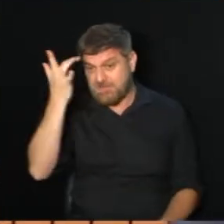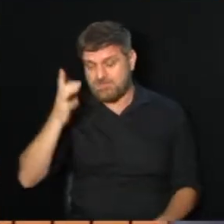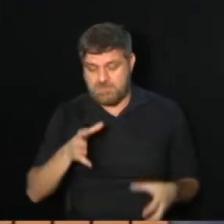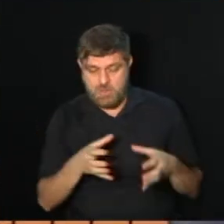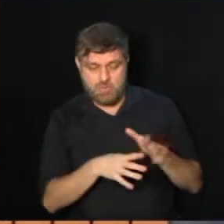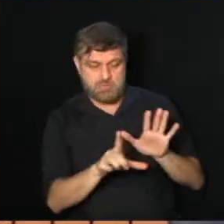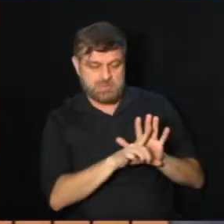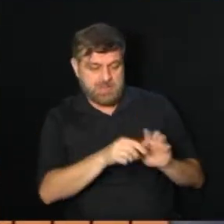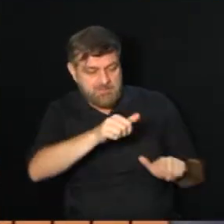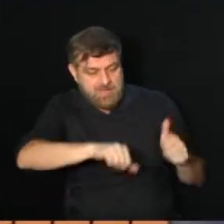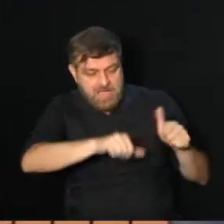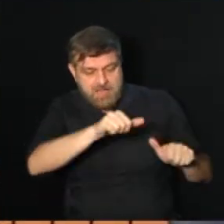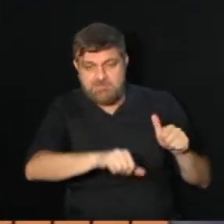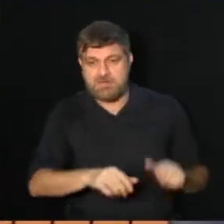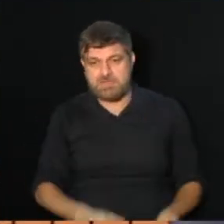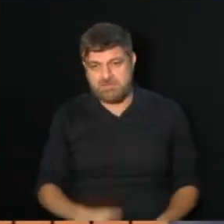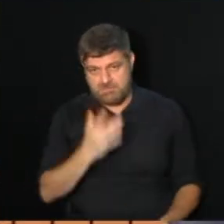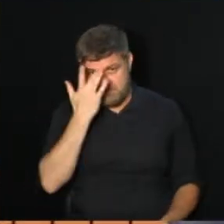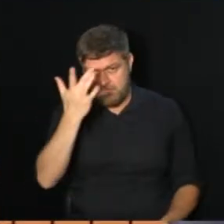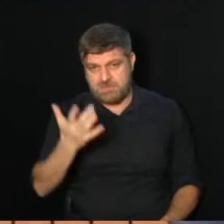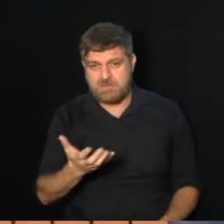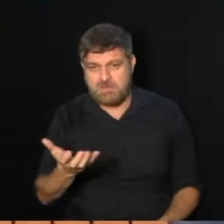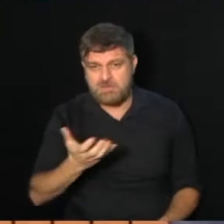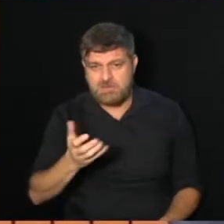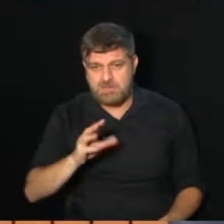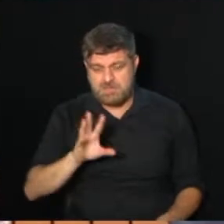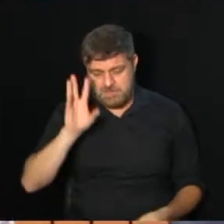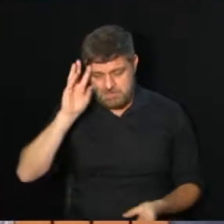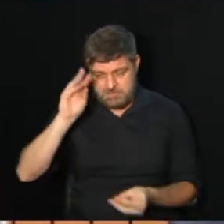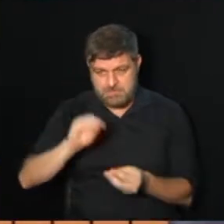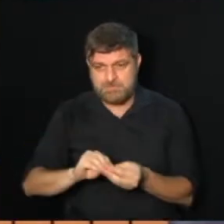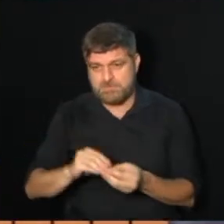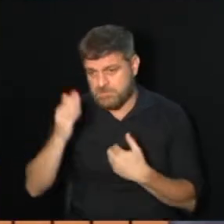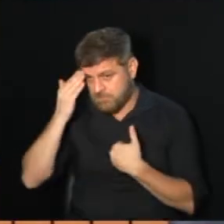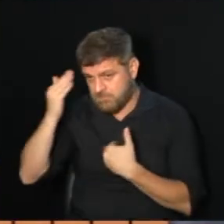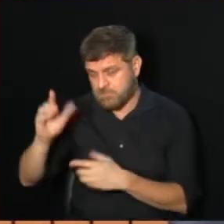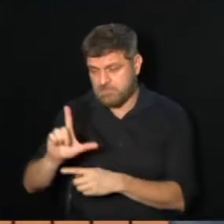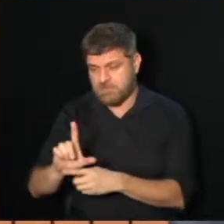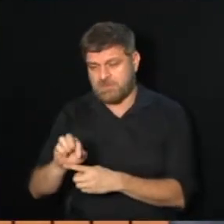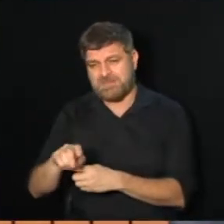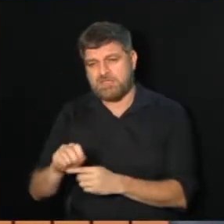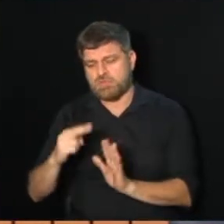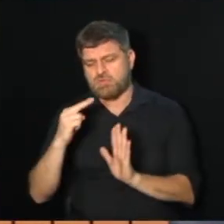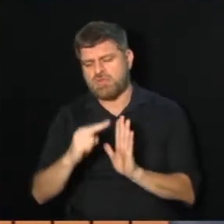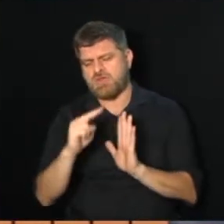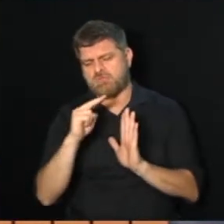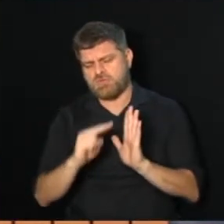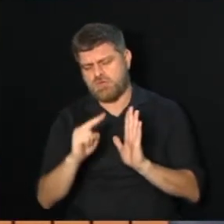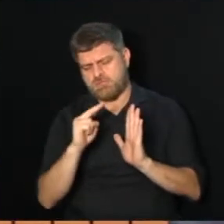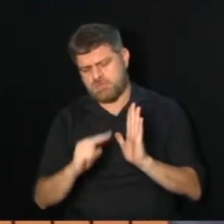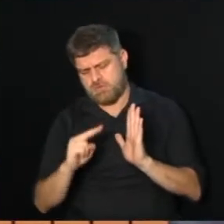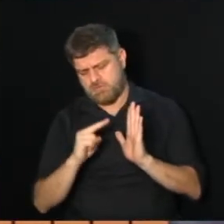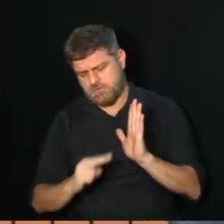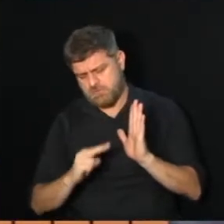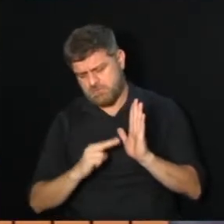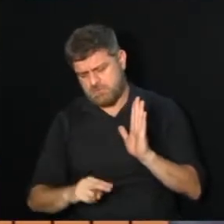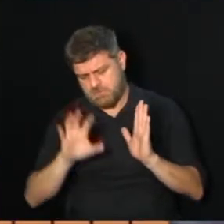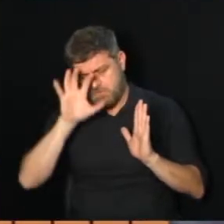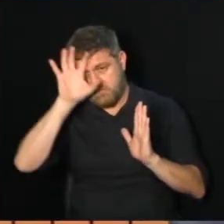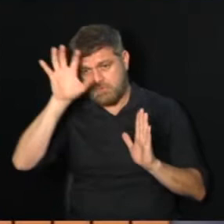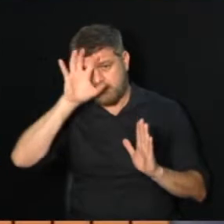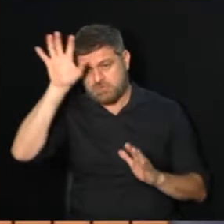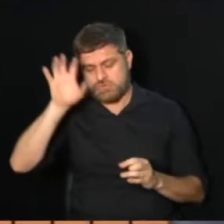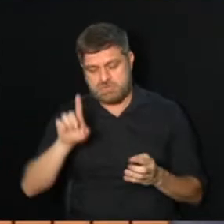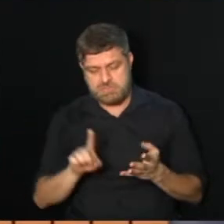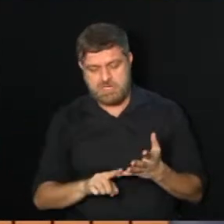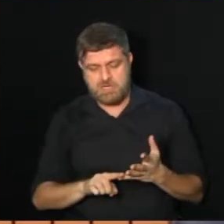de Constituição e Legalidade. Eu quero, por derradeiro, agradecer ao professor Lino, ao Paulo Mariante, ao Mário, ao Tiago Ferrari, ao José